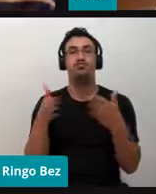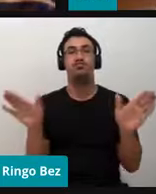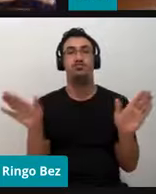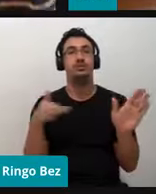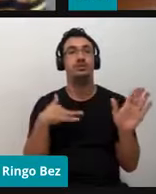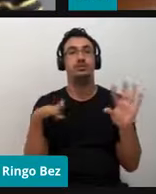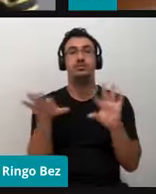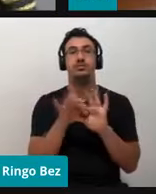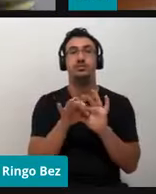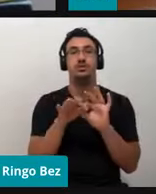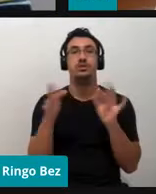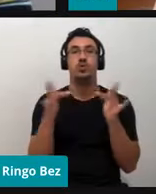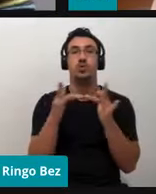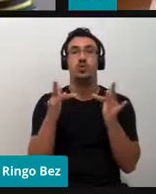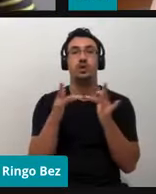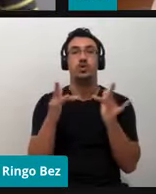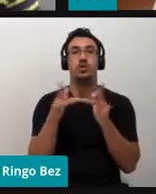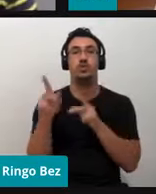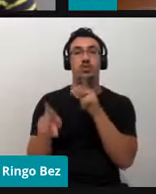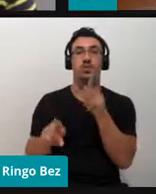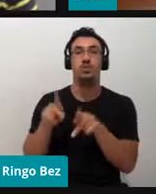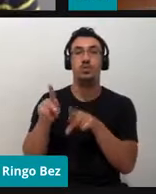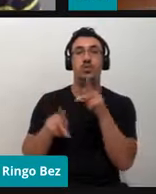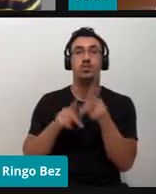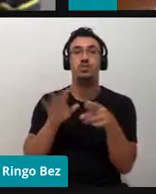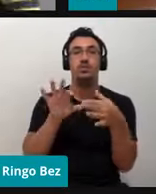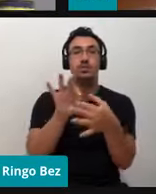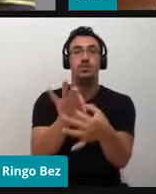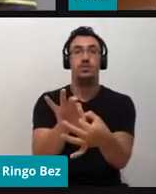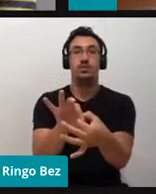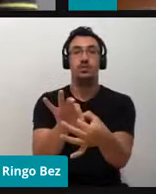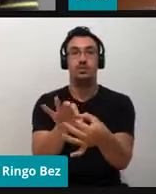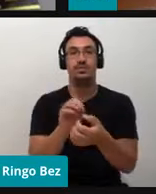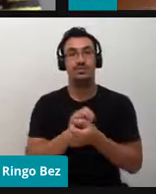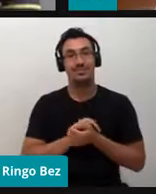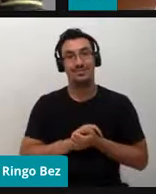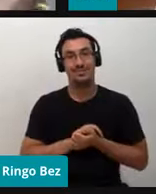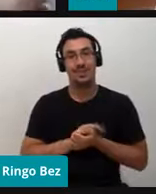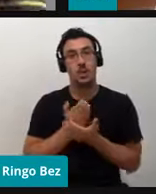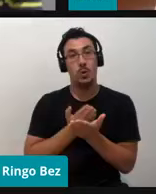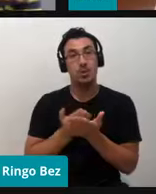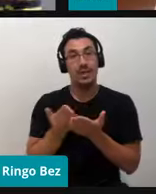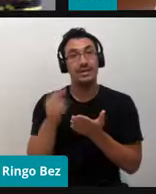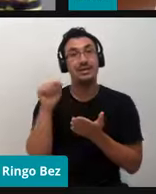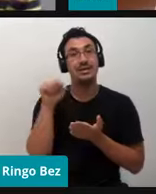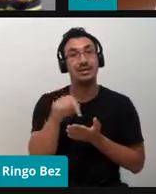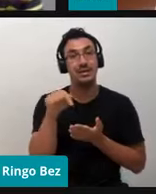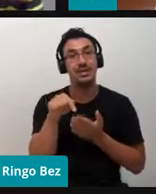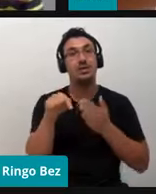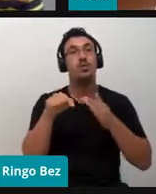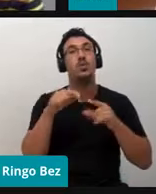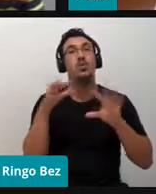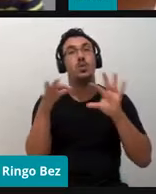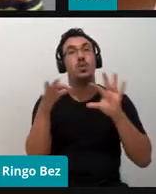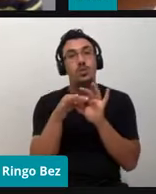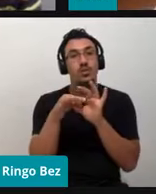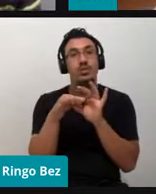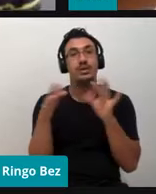primeiras populações que estão nessas frentes de desmatamento. E a partir daí, a movimentação que nós